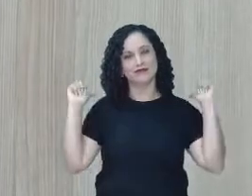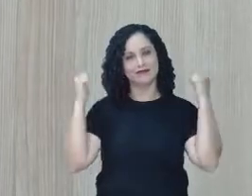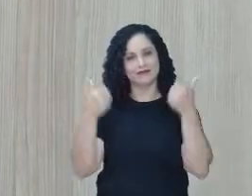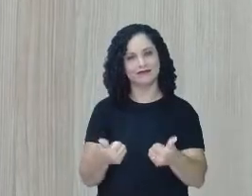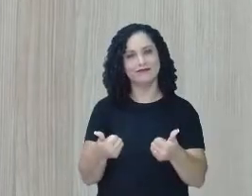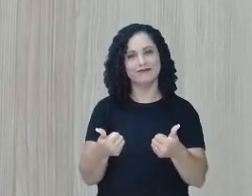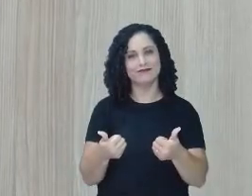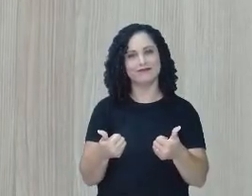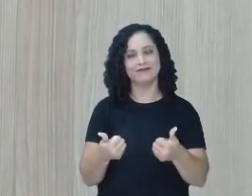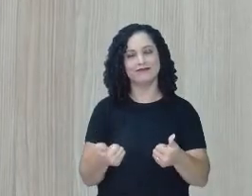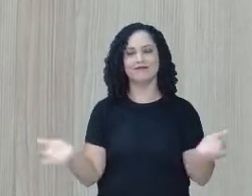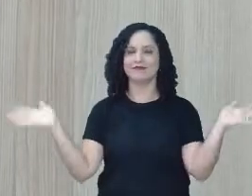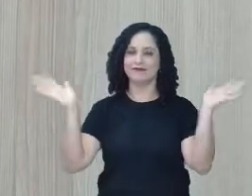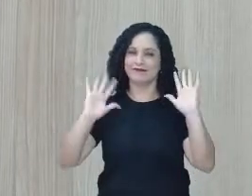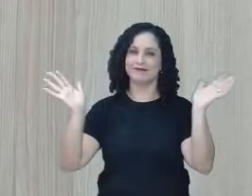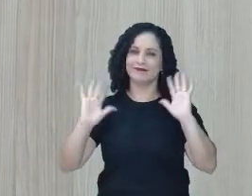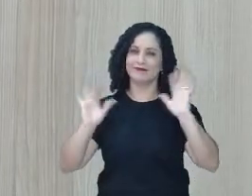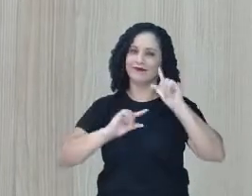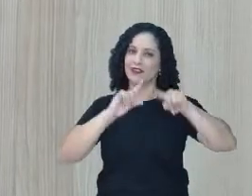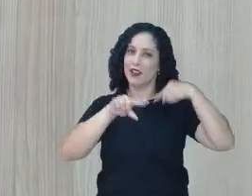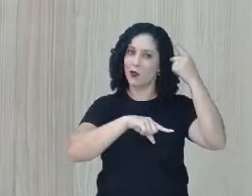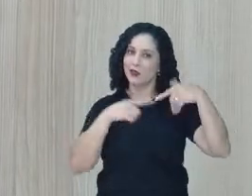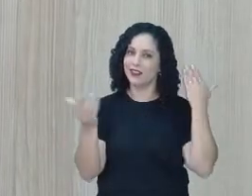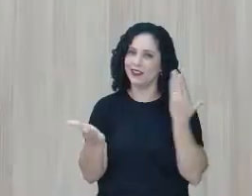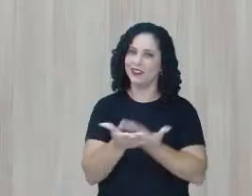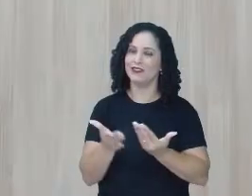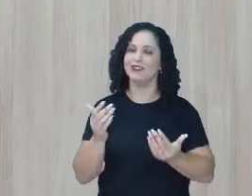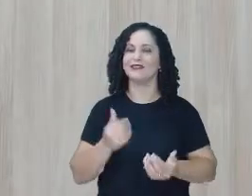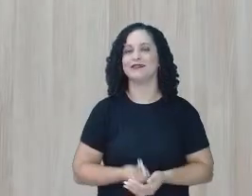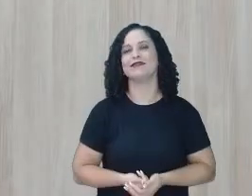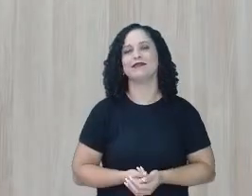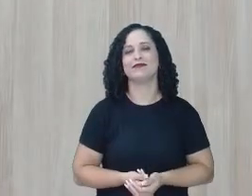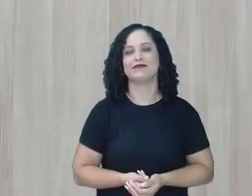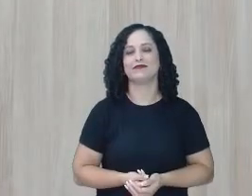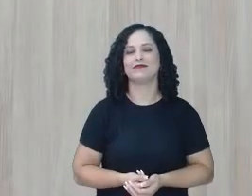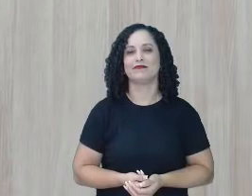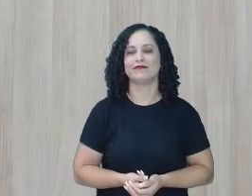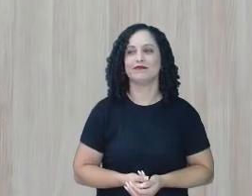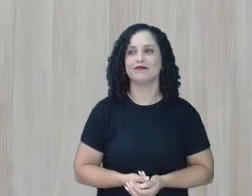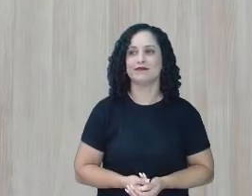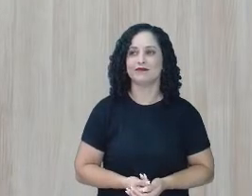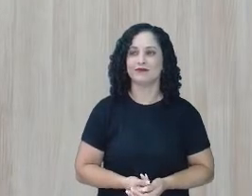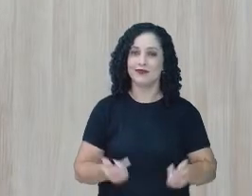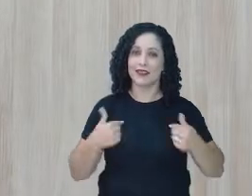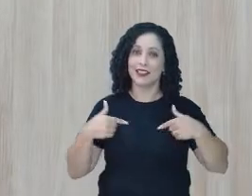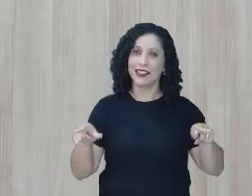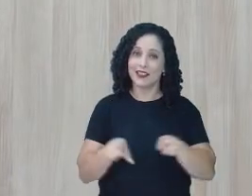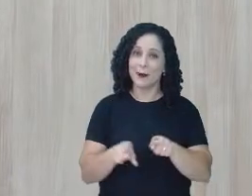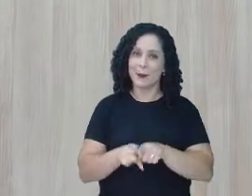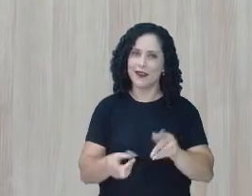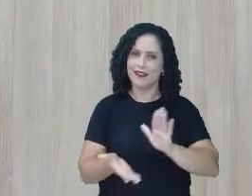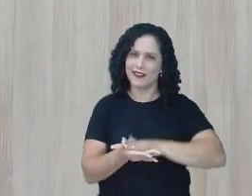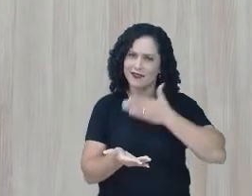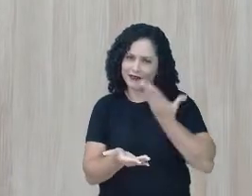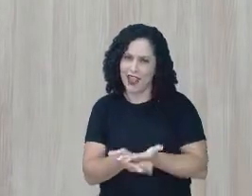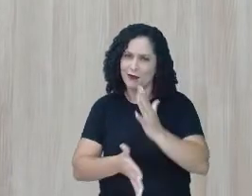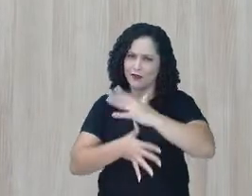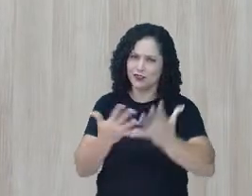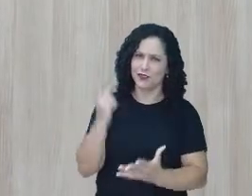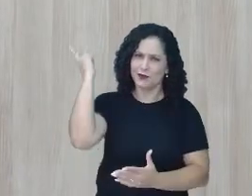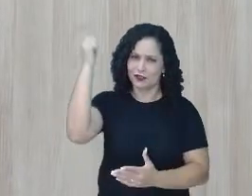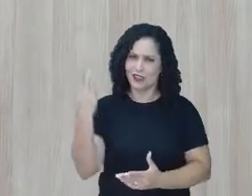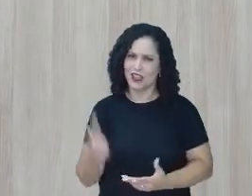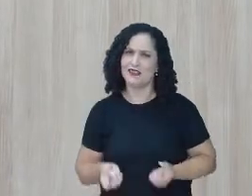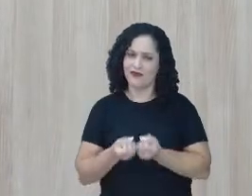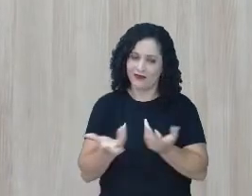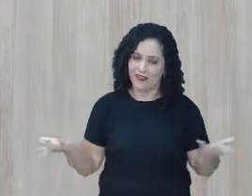junto, até a próxima aula. Gente, ó, eu vou agradecer a Kézia e a todos os intérpretes de Libras, né, que fizeram esse trabalho